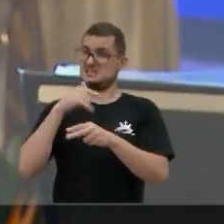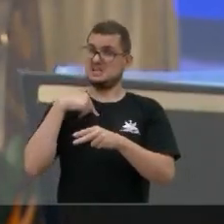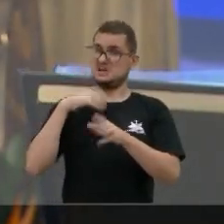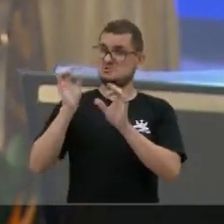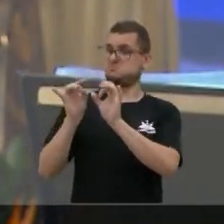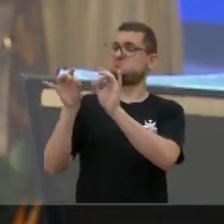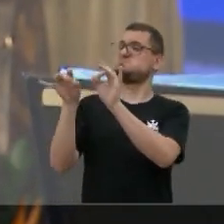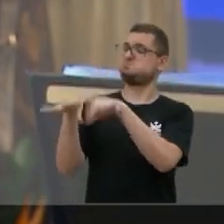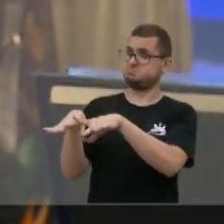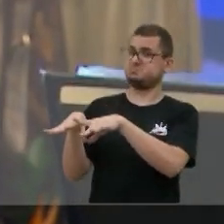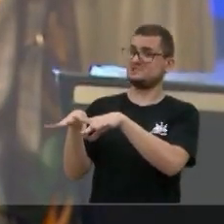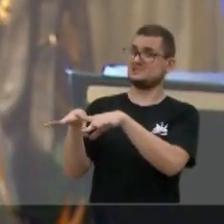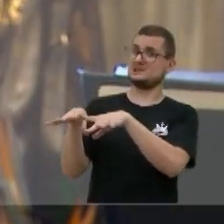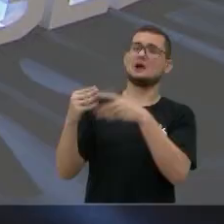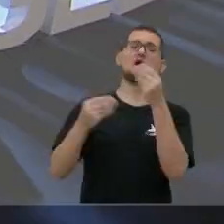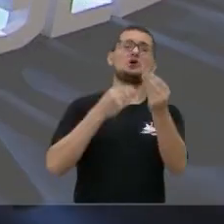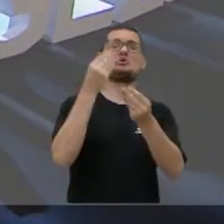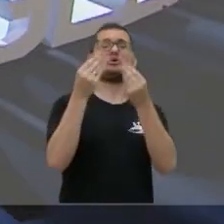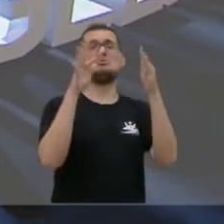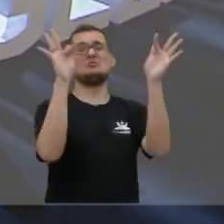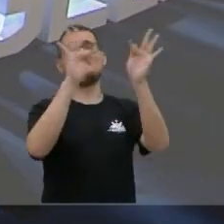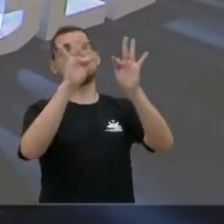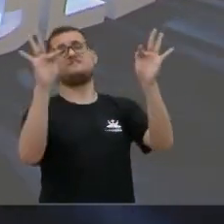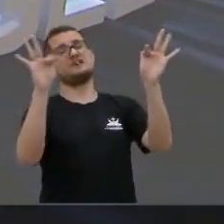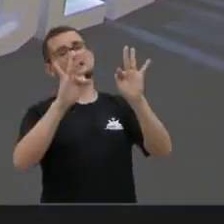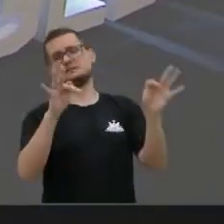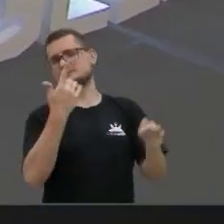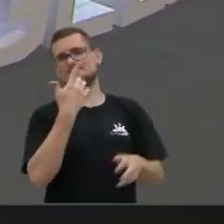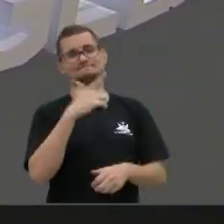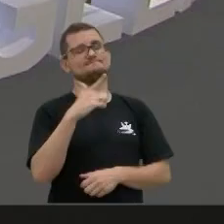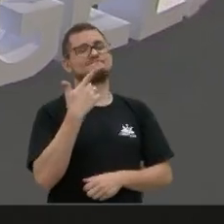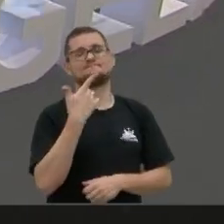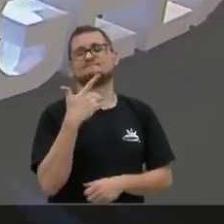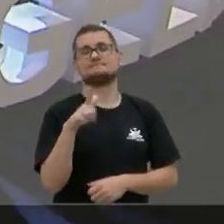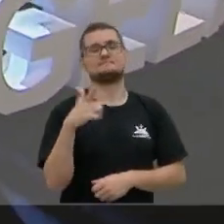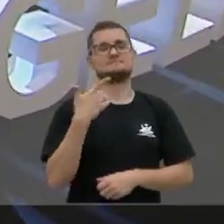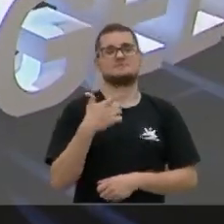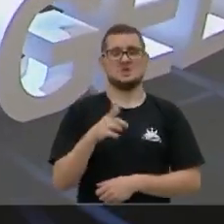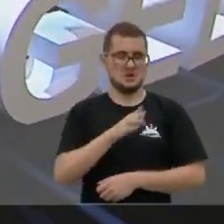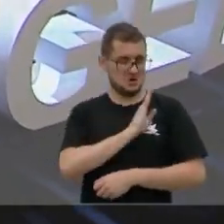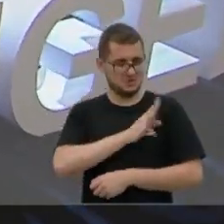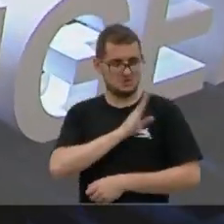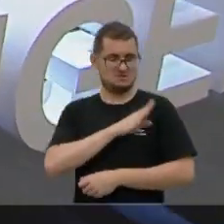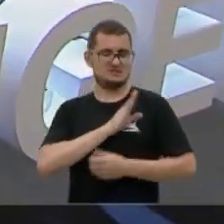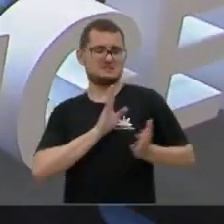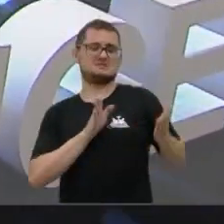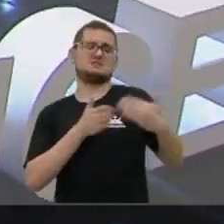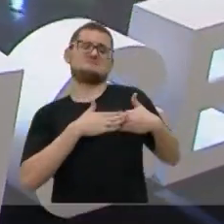coração, eu fechei meu coração, meu amor, eu